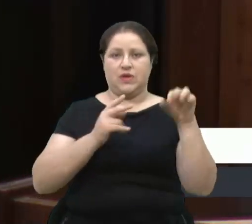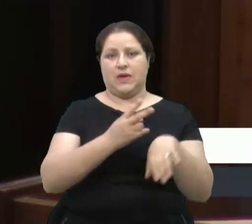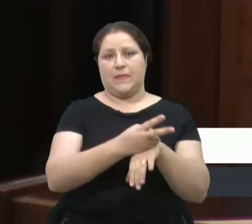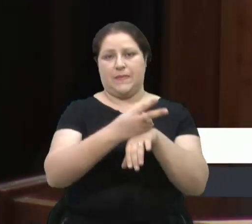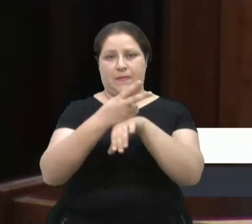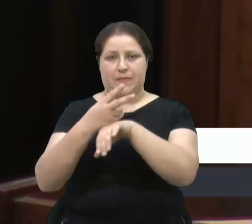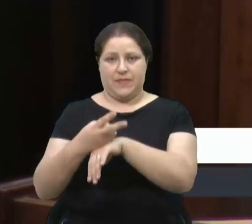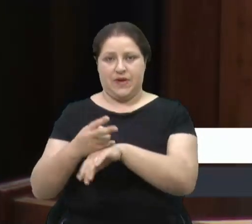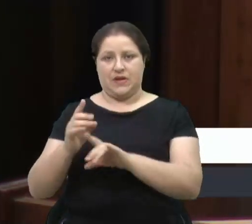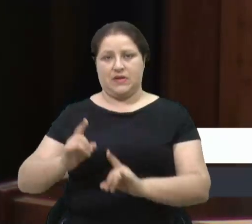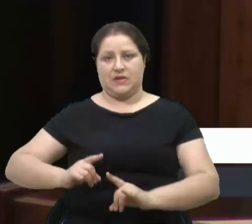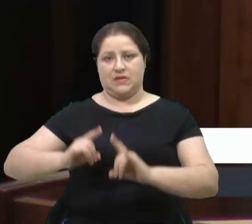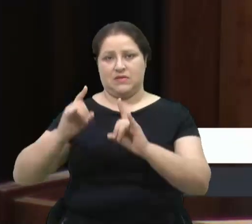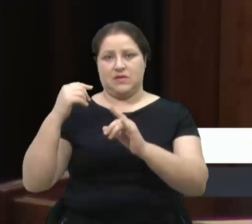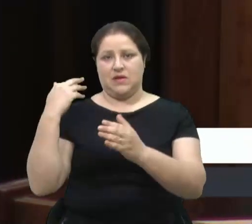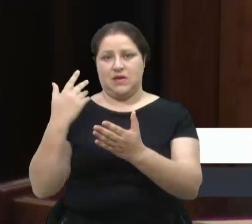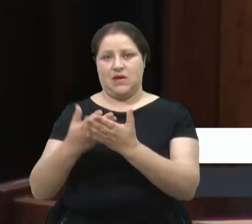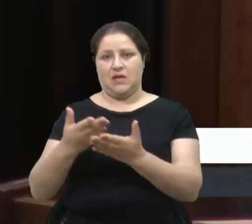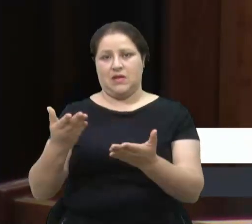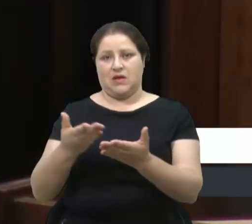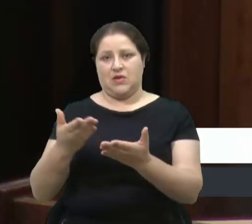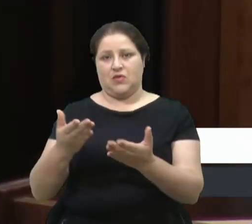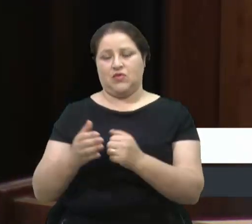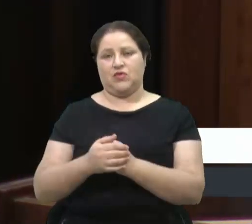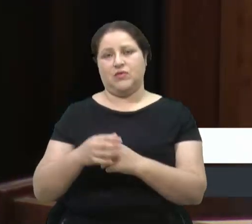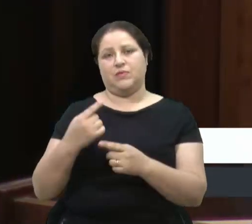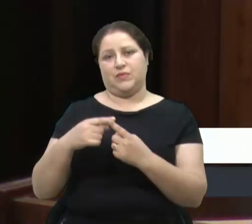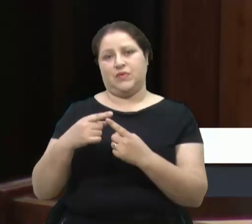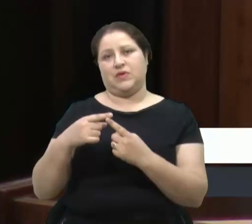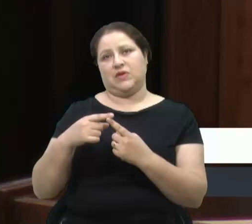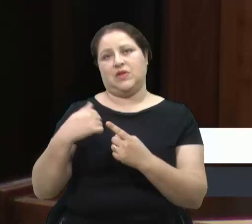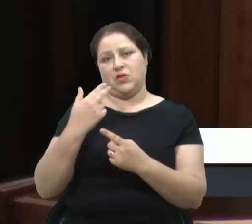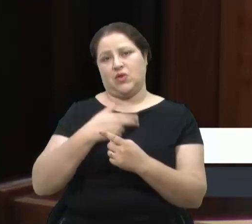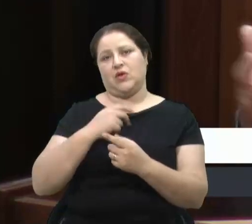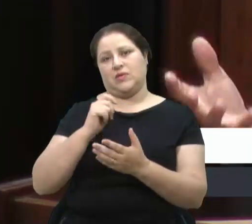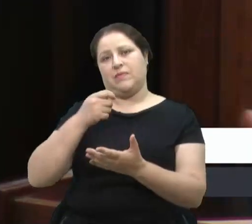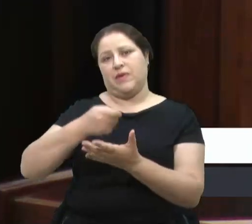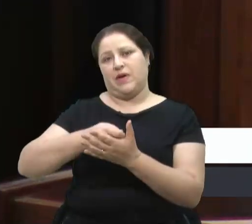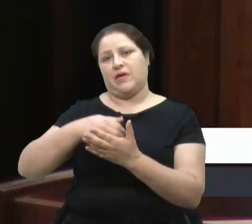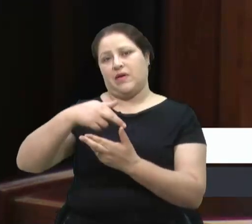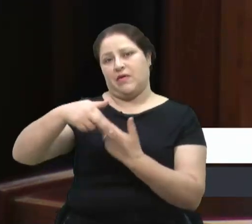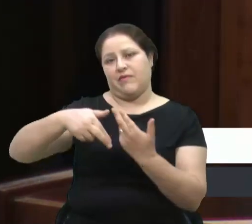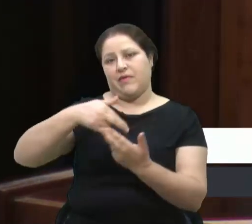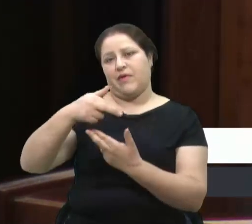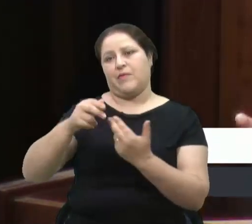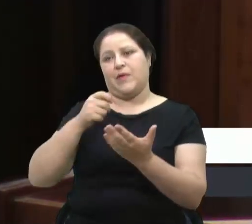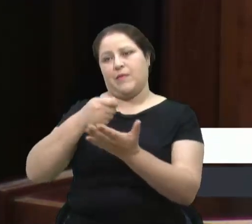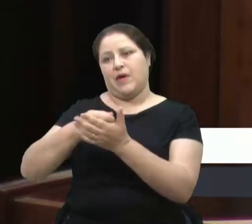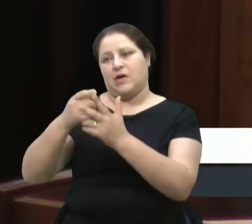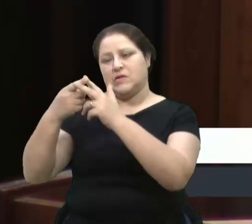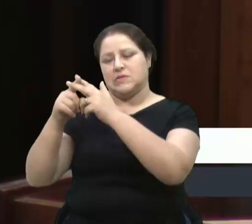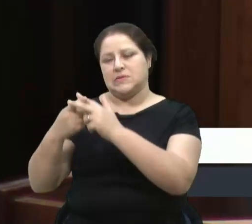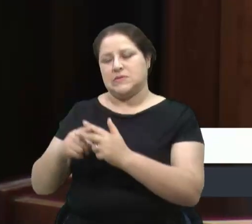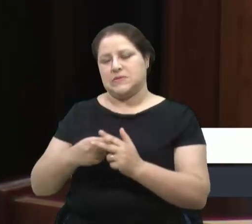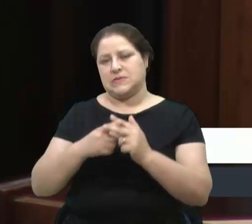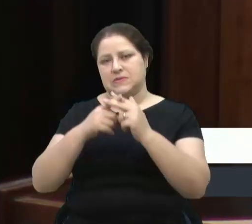aquele aquele imóvel até hoje pela pela reforma pelas bem feitorias aqui